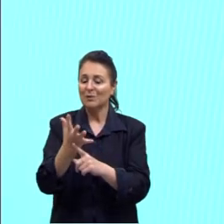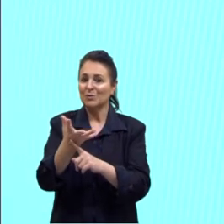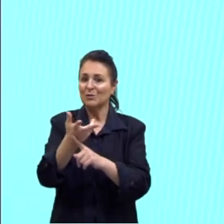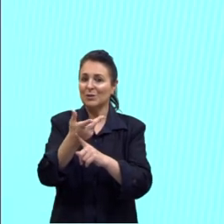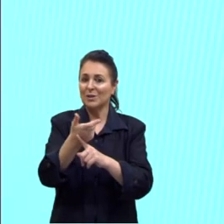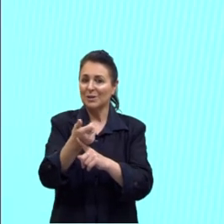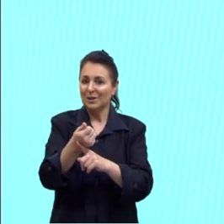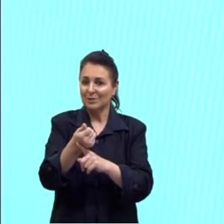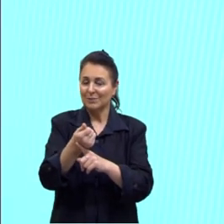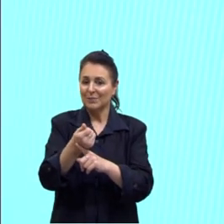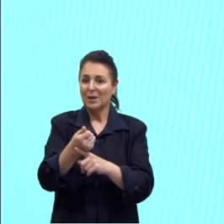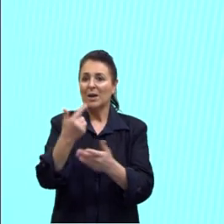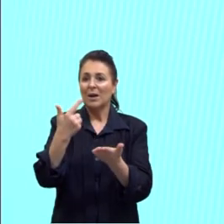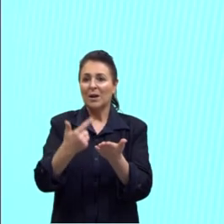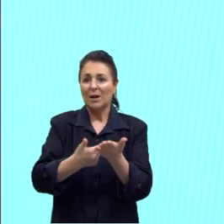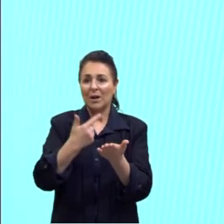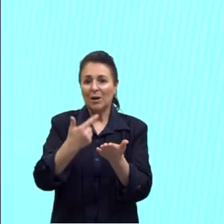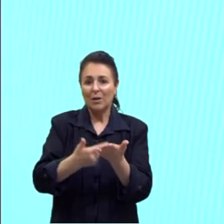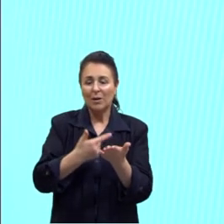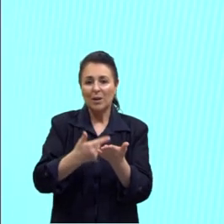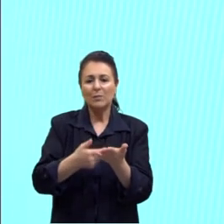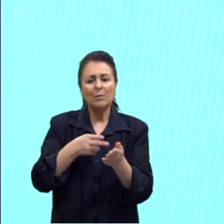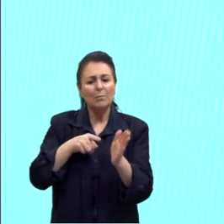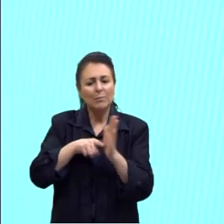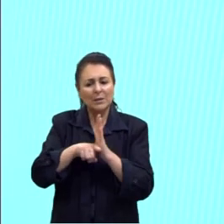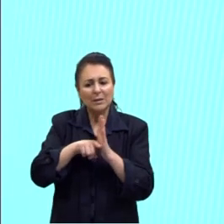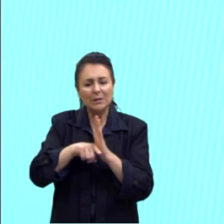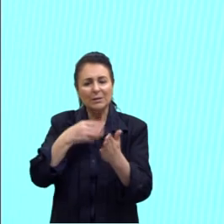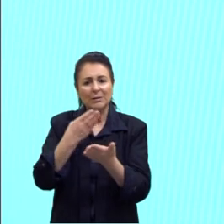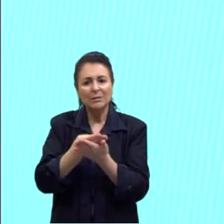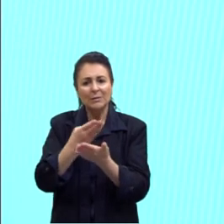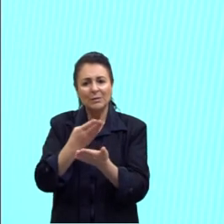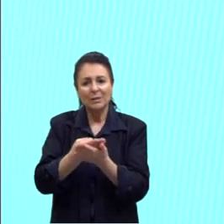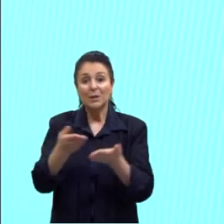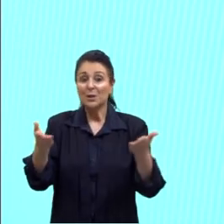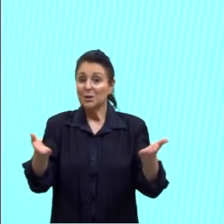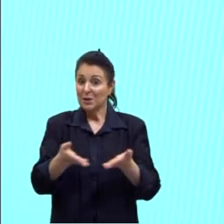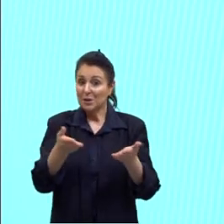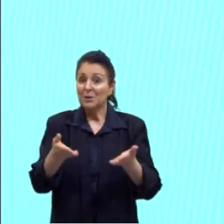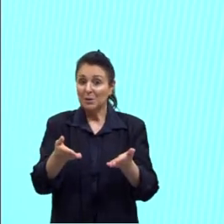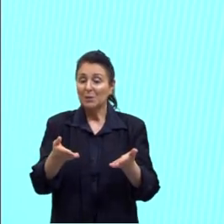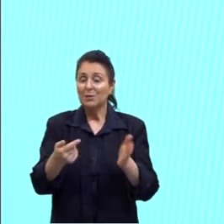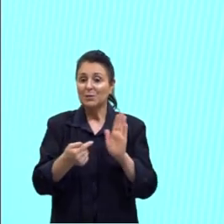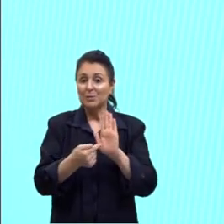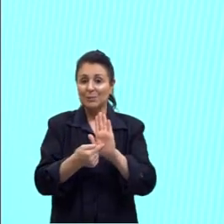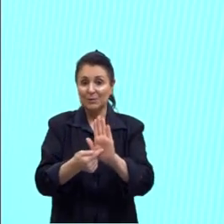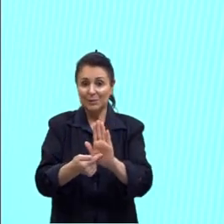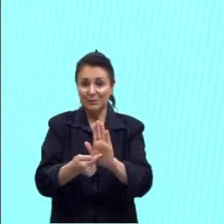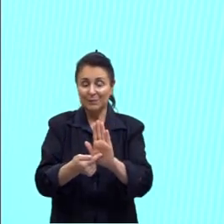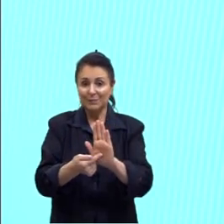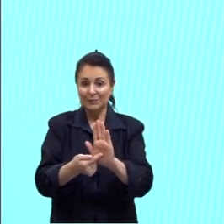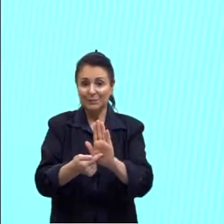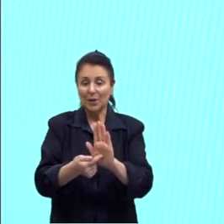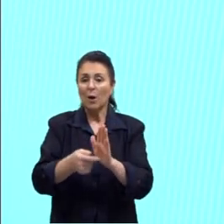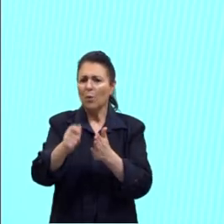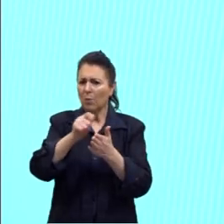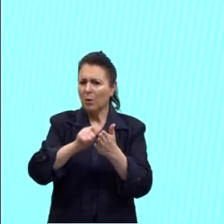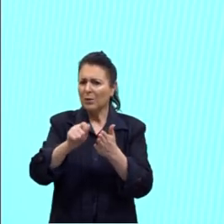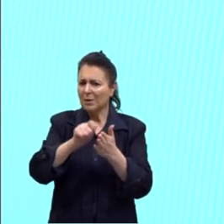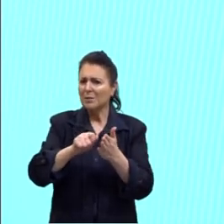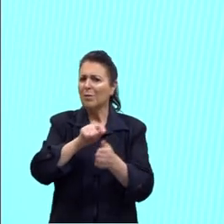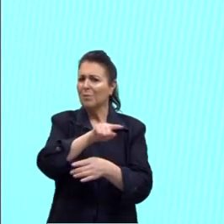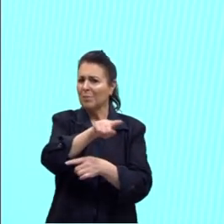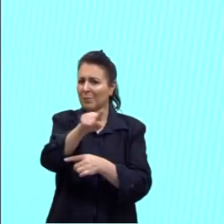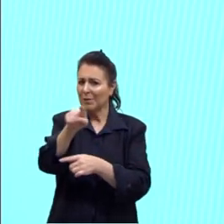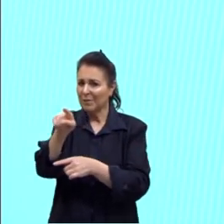de arte é o livro que a gente está sempre pesquisando estudando e que hoje trouxemos aqui como anotação para